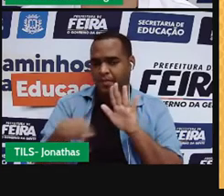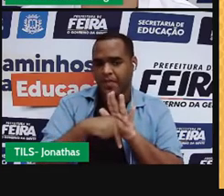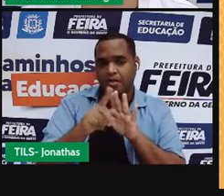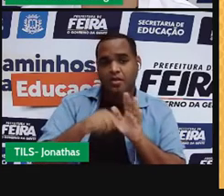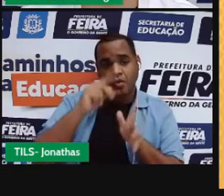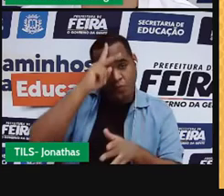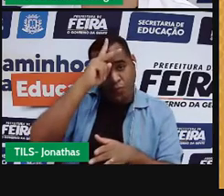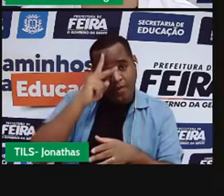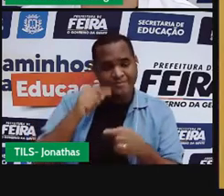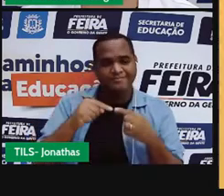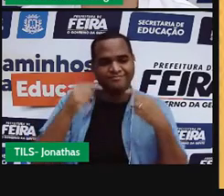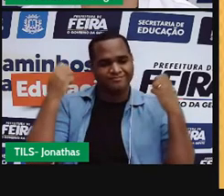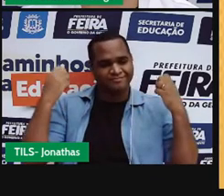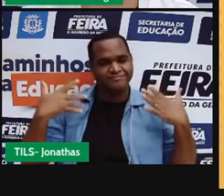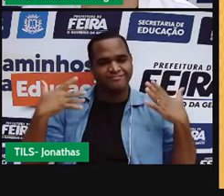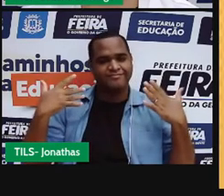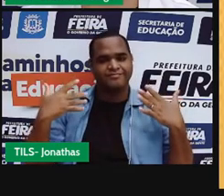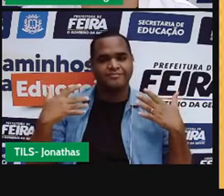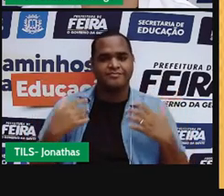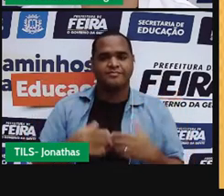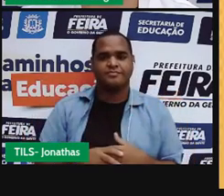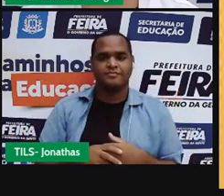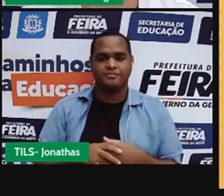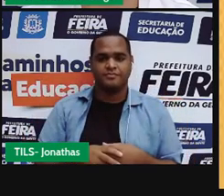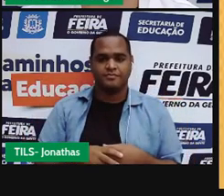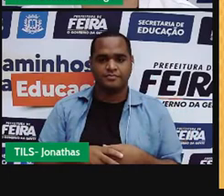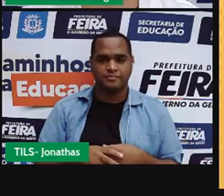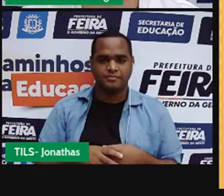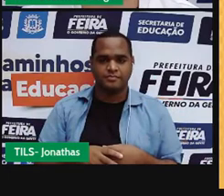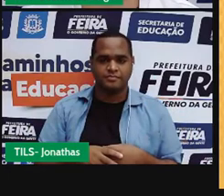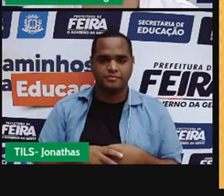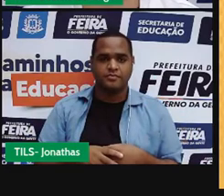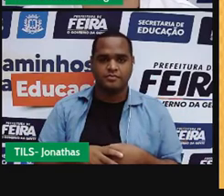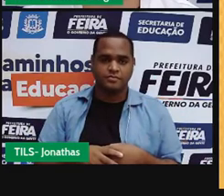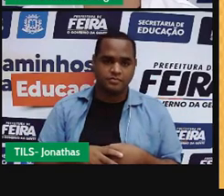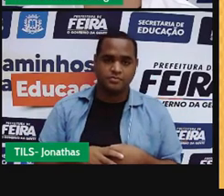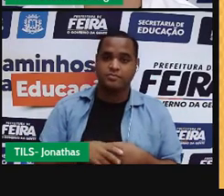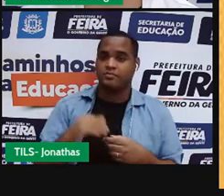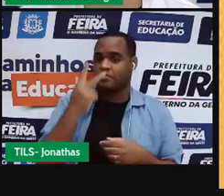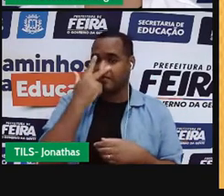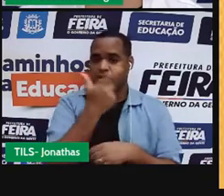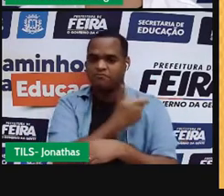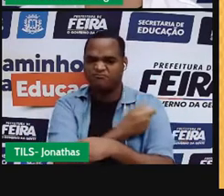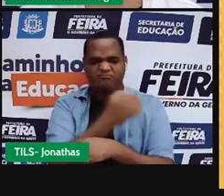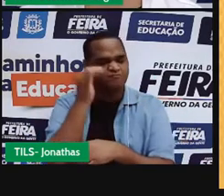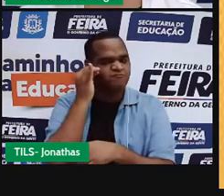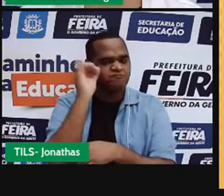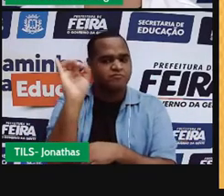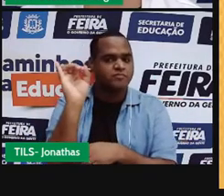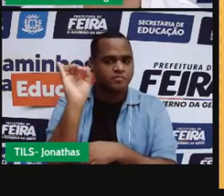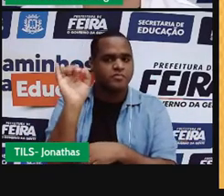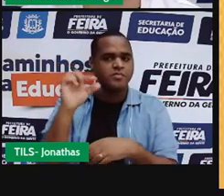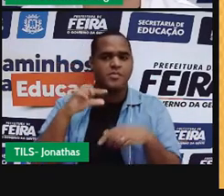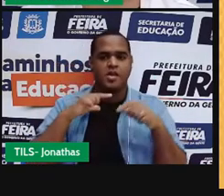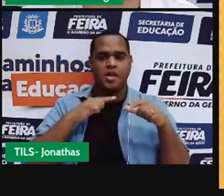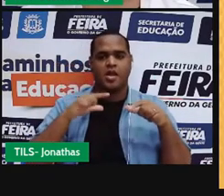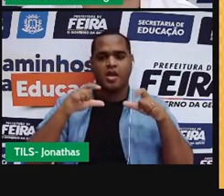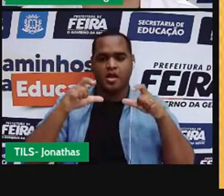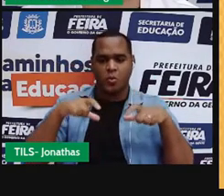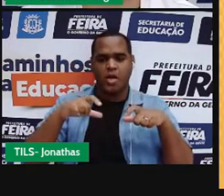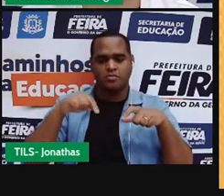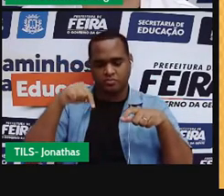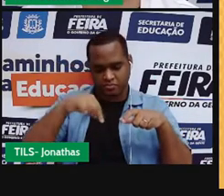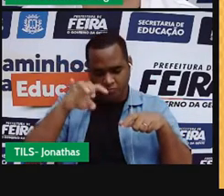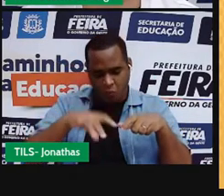história também. E esse movimento antivacina, né, como eu já estava falando, não está restrito aqui só